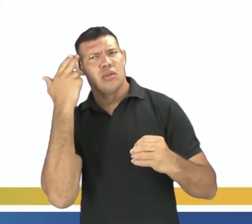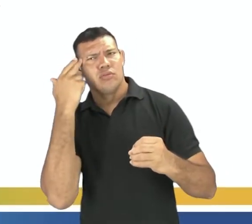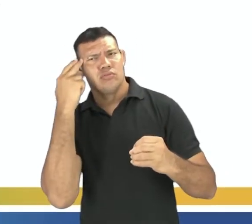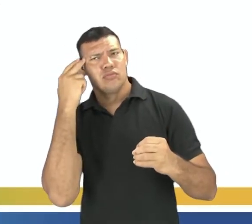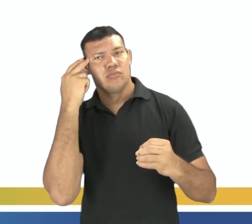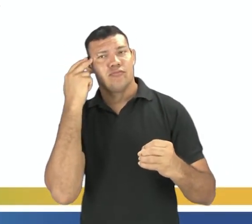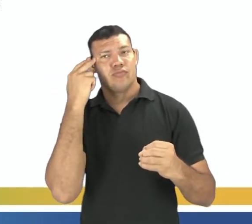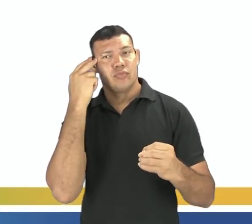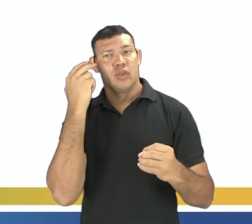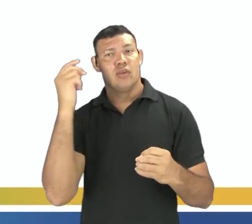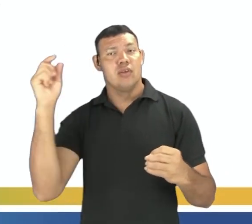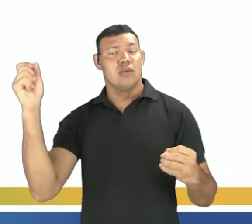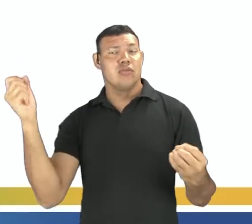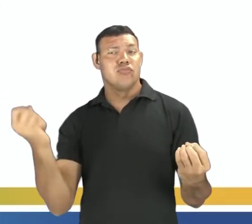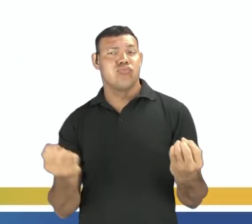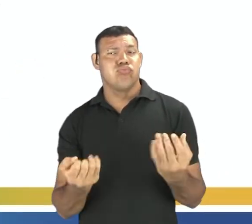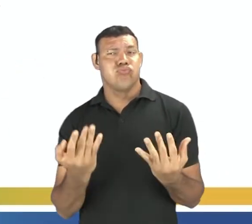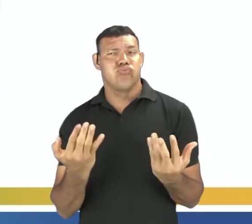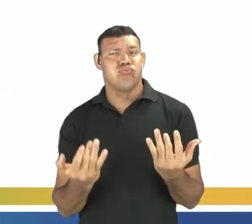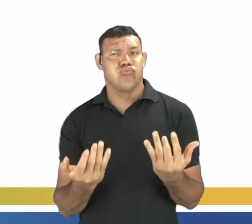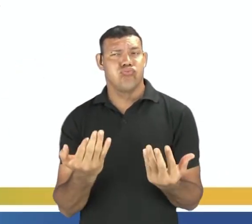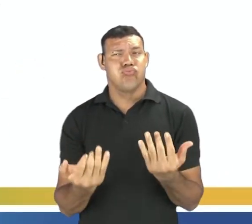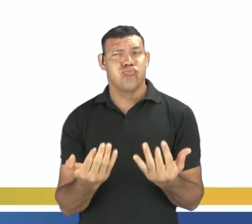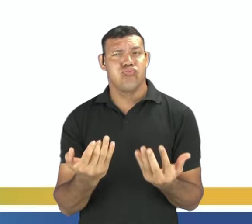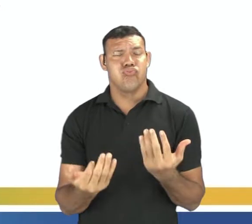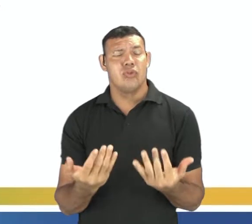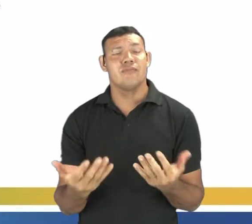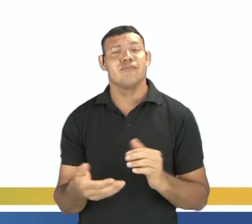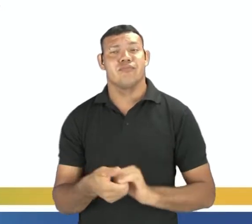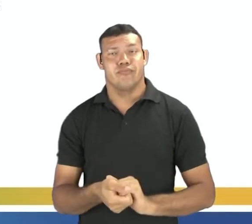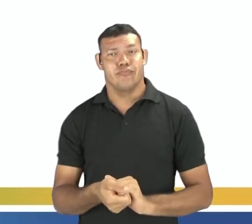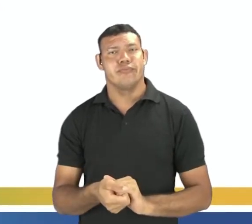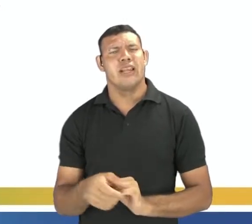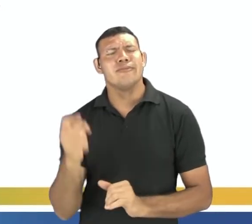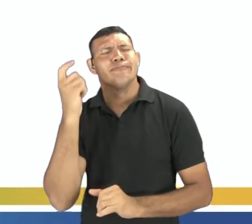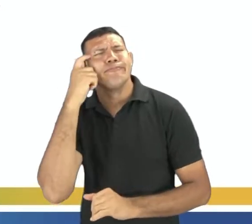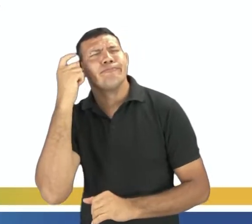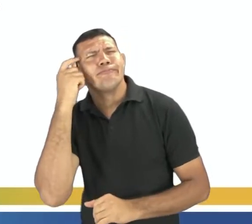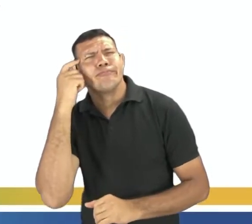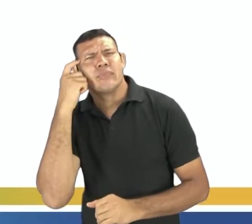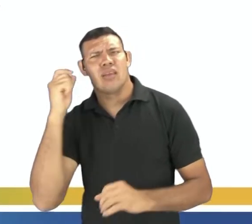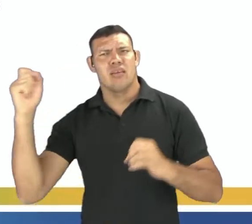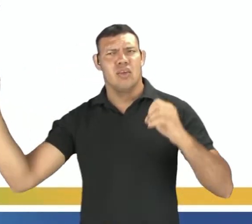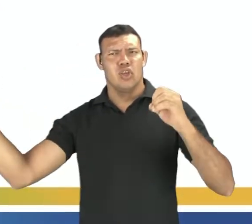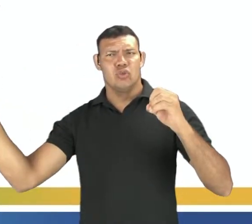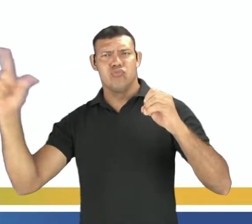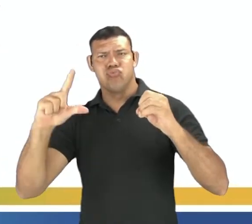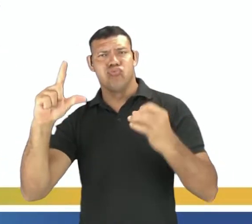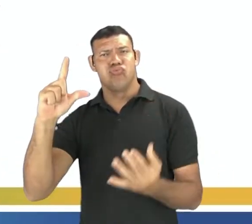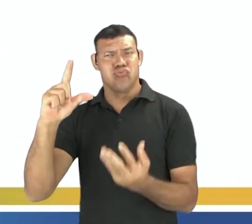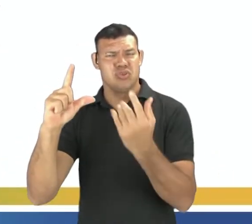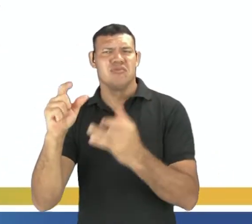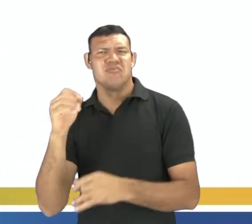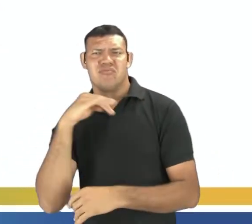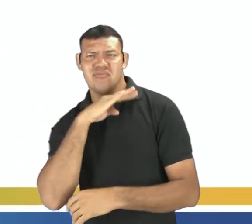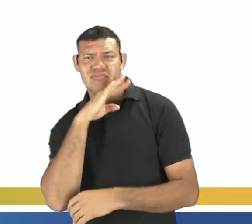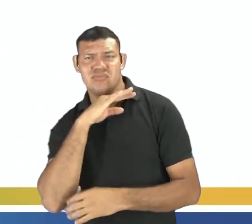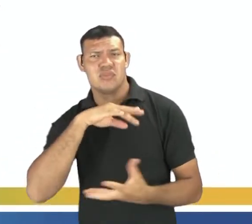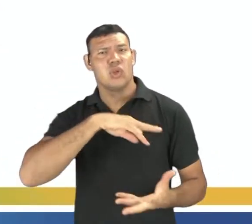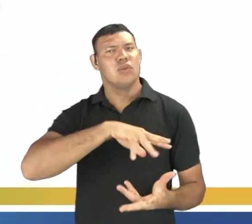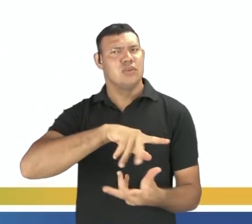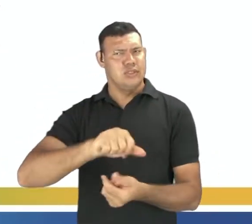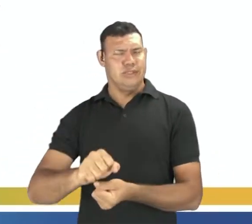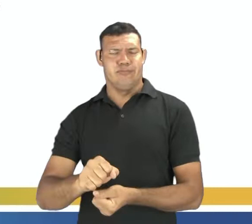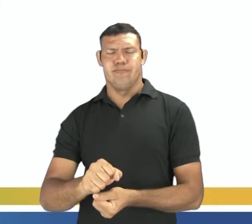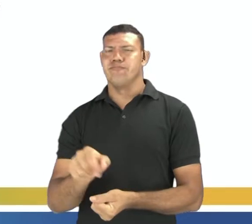Terra aquecida, ok? Muita gente pensa que o efeito estufa ele é ruim para o nosso planeta. E, na verdade, o efeito